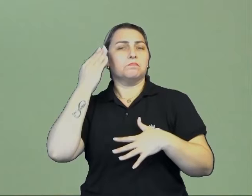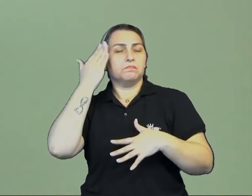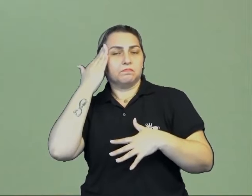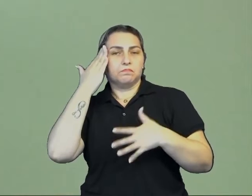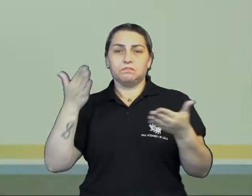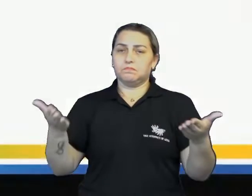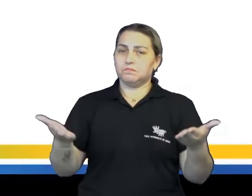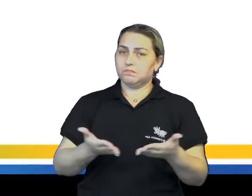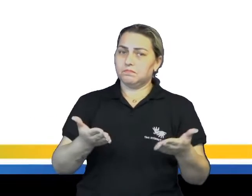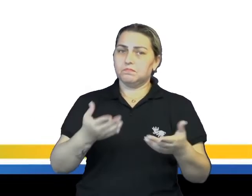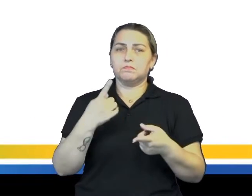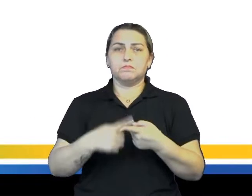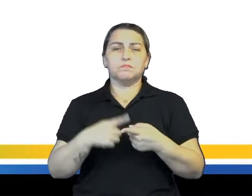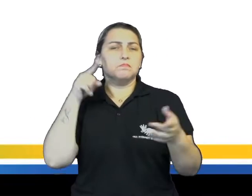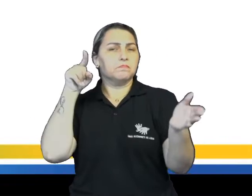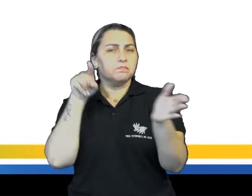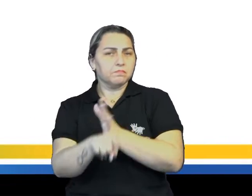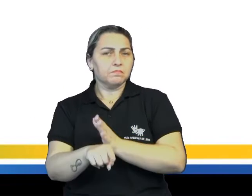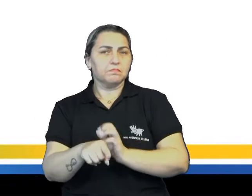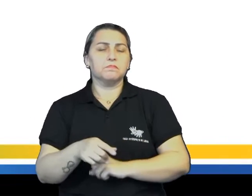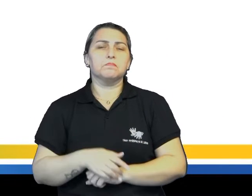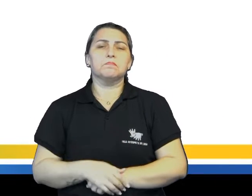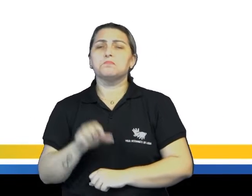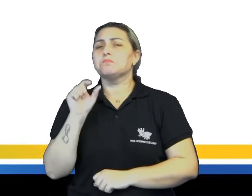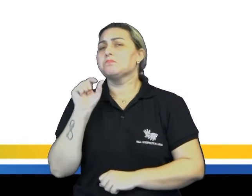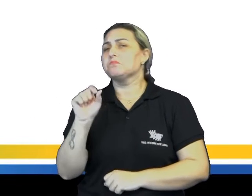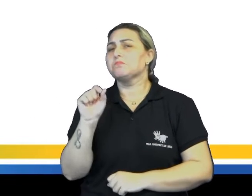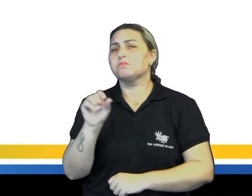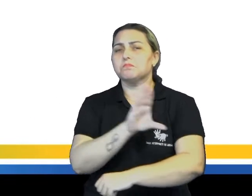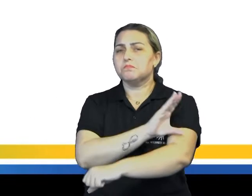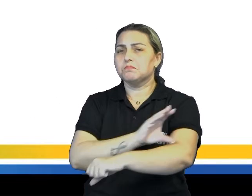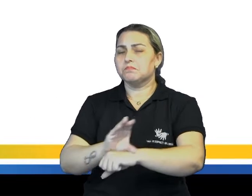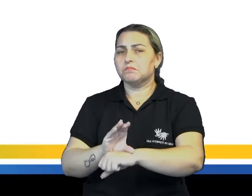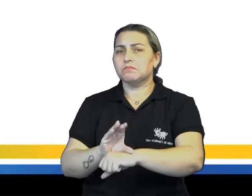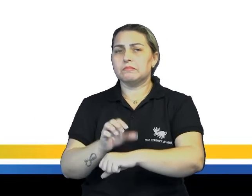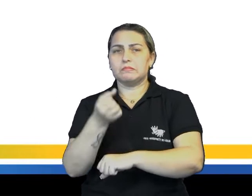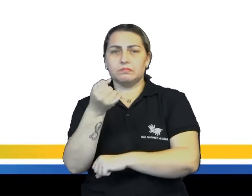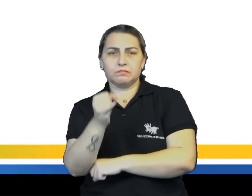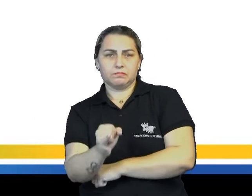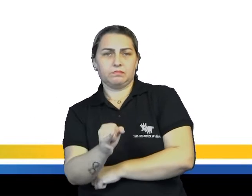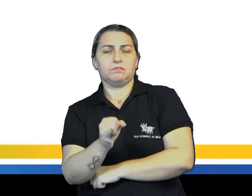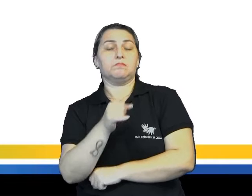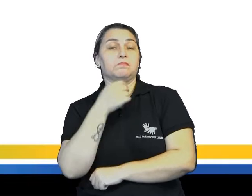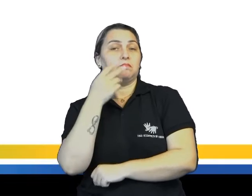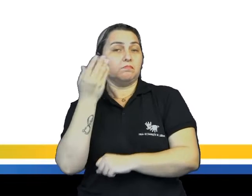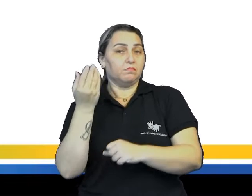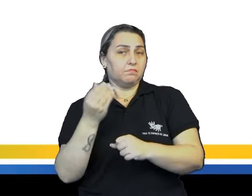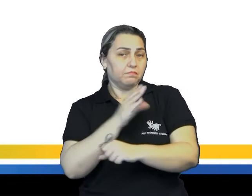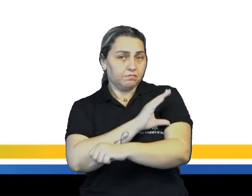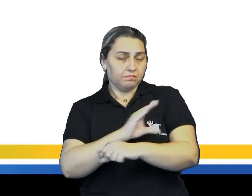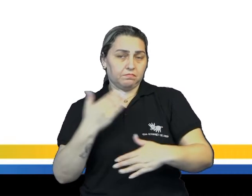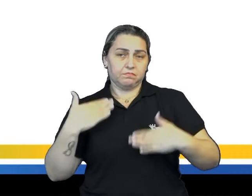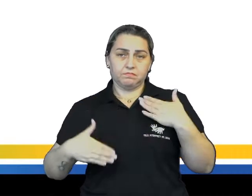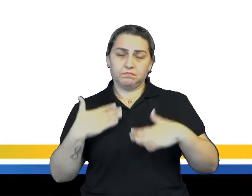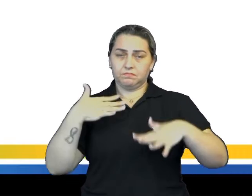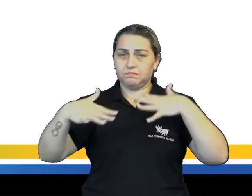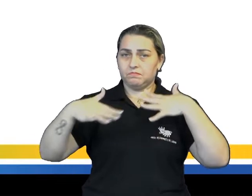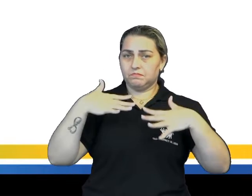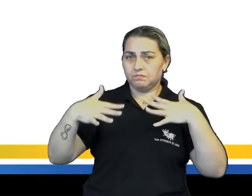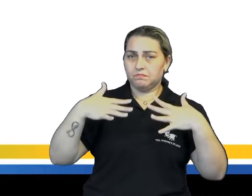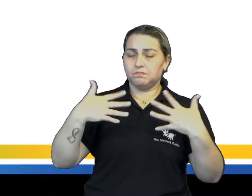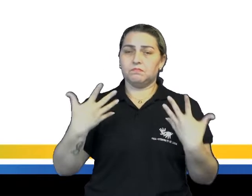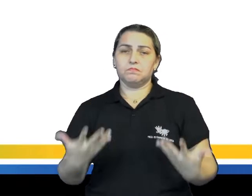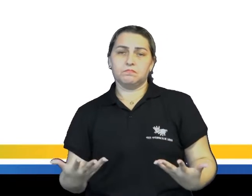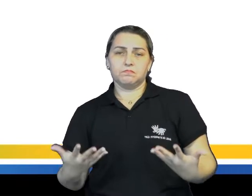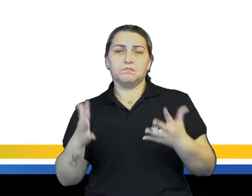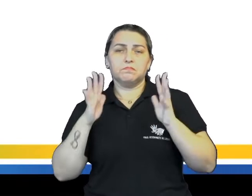agora. Porque eu pergunto para você, o que é cultura? Se eu digo que vou inserir vocês na cultura corporal de movimento. O corporal, eu acho